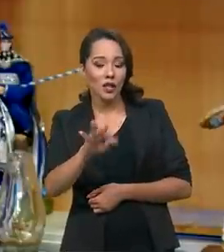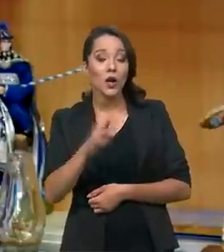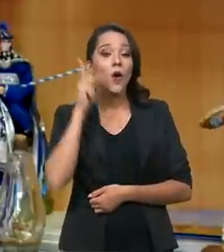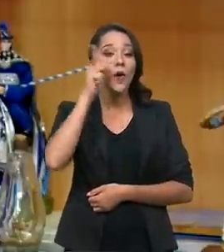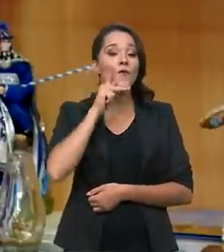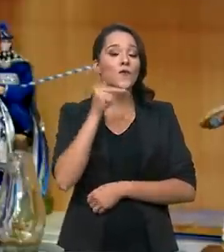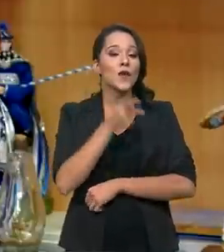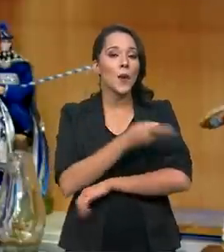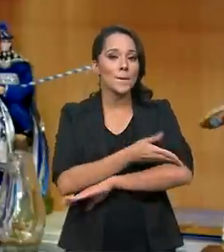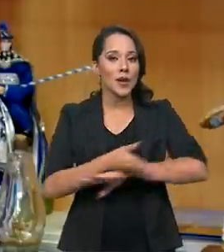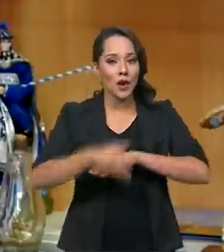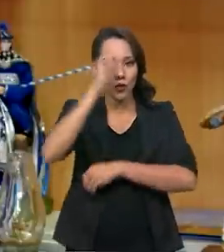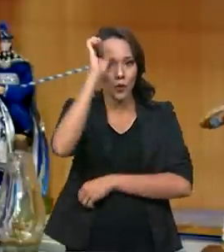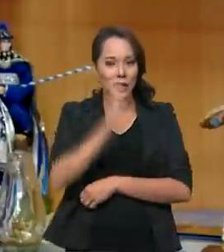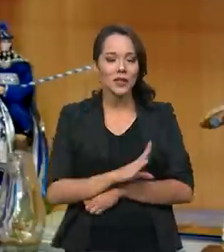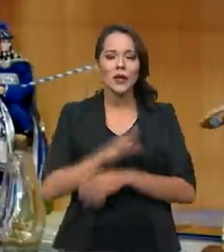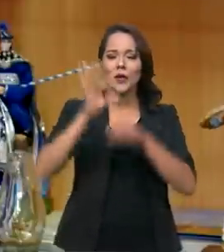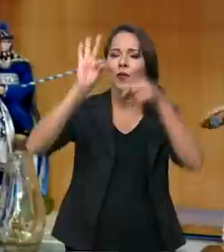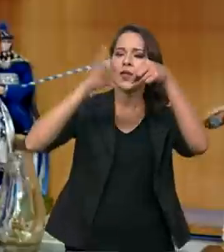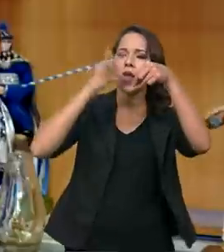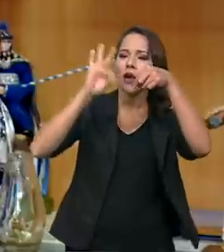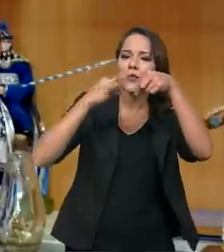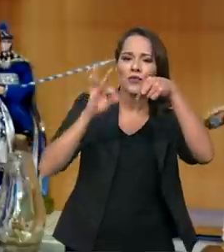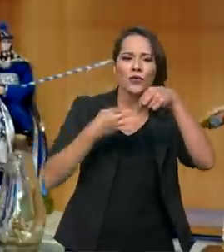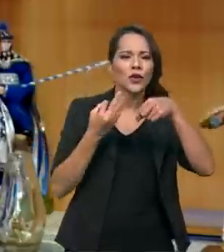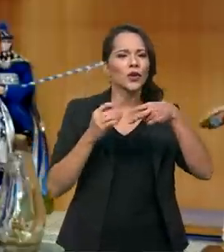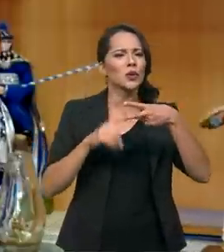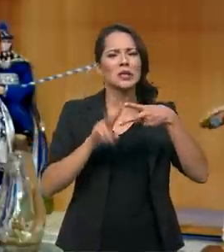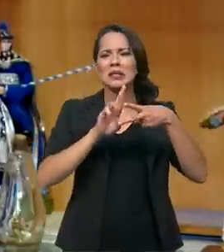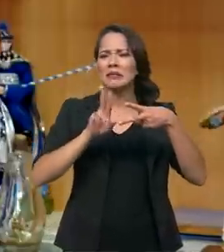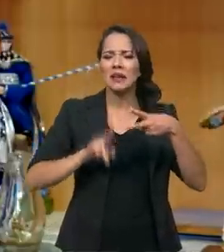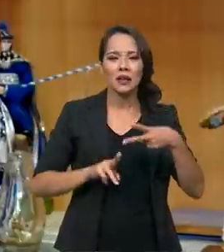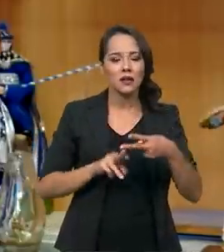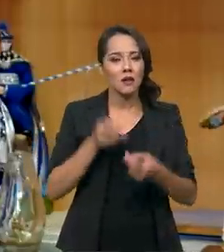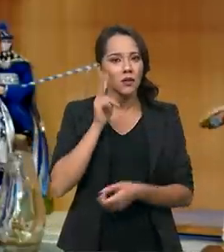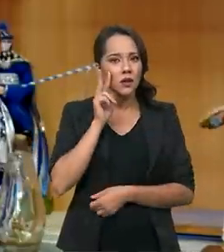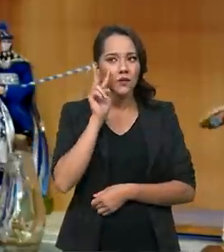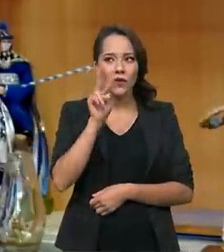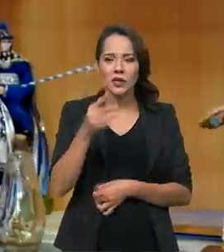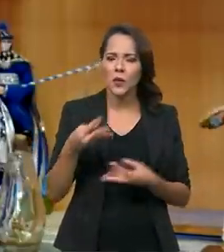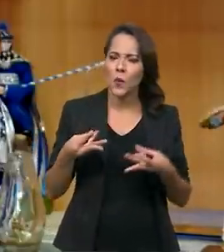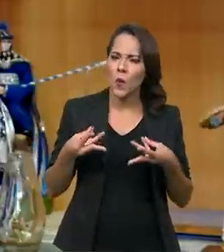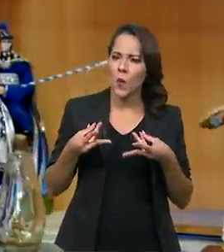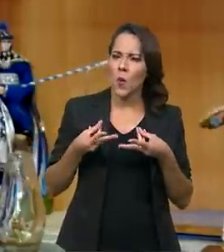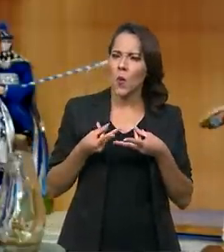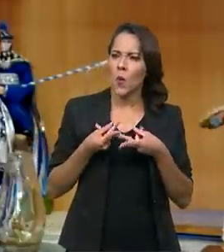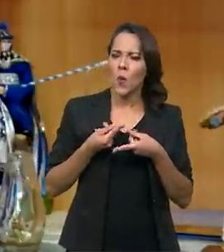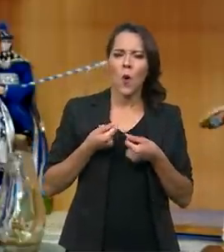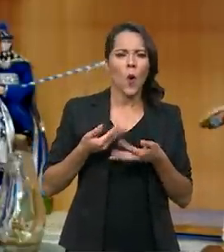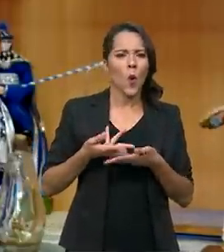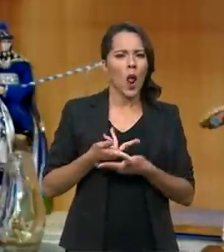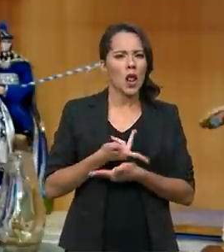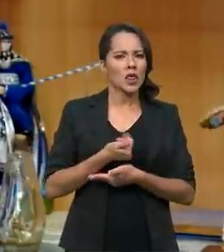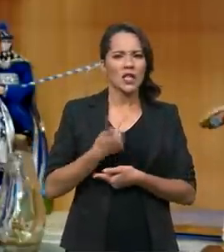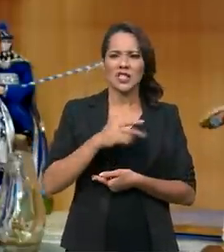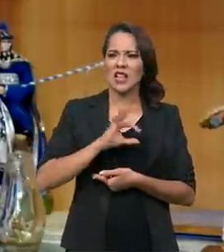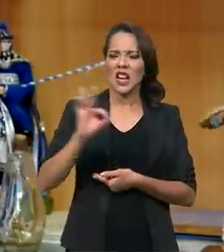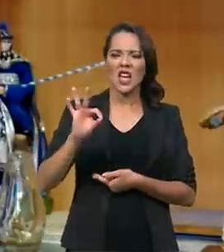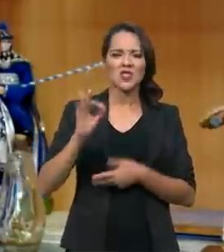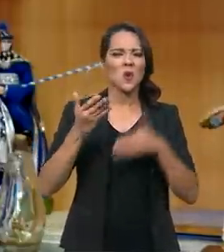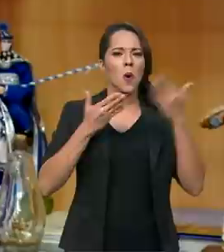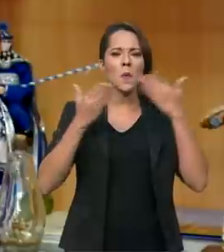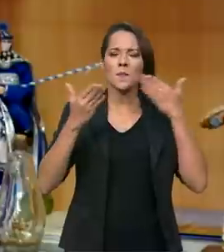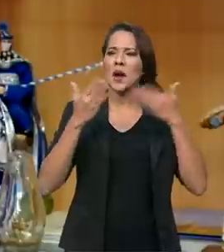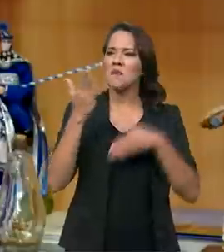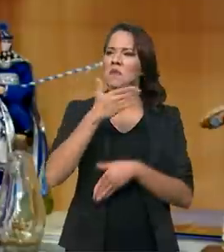branco brasileiro da Uva Sauvignon Blan da Chevrolet você já veio uma qualidade excelente que se compara